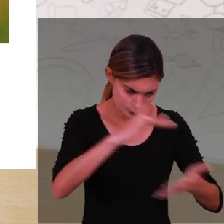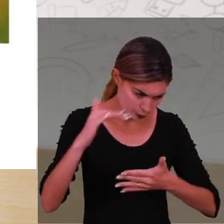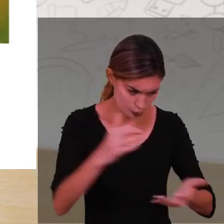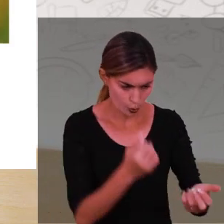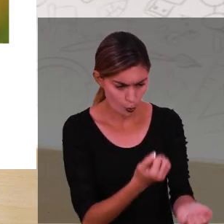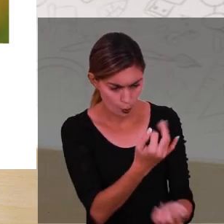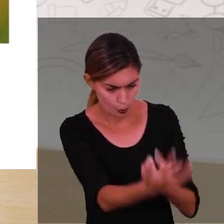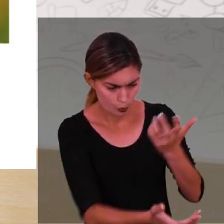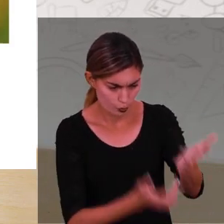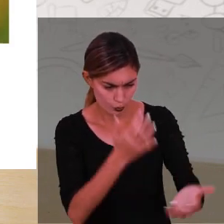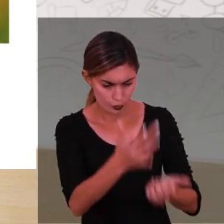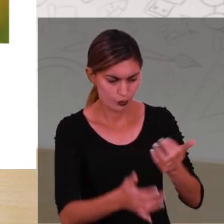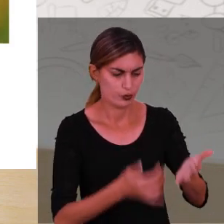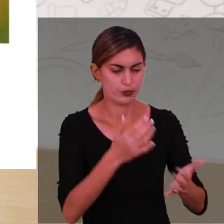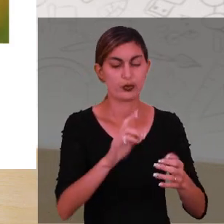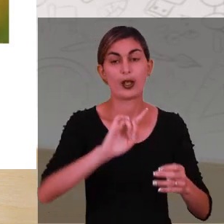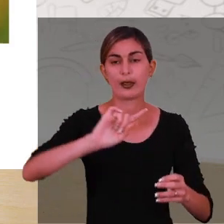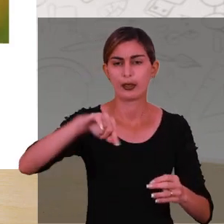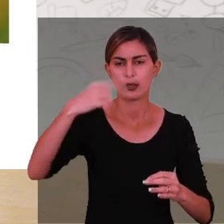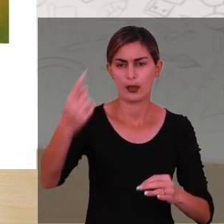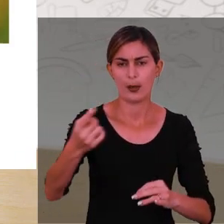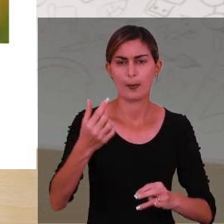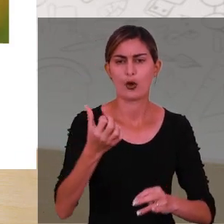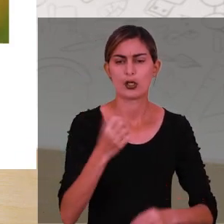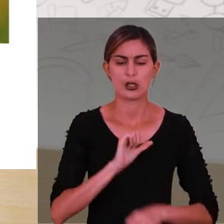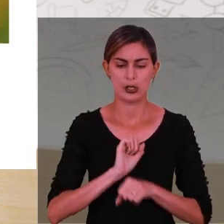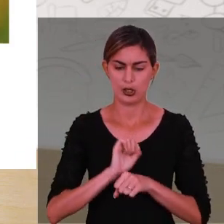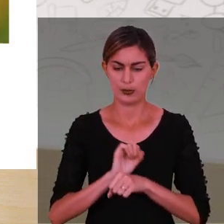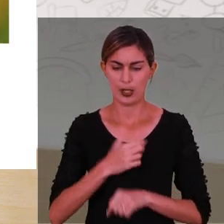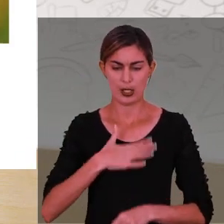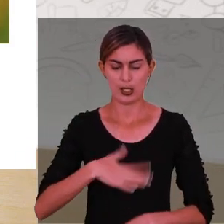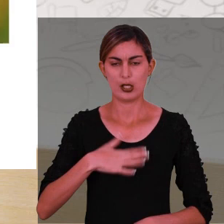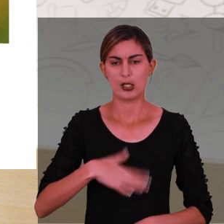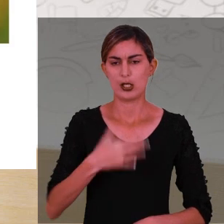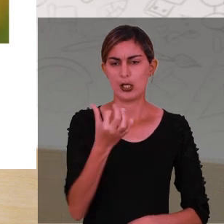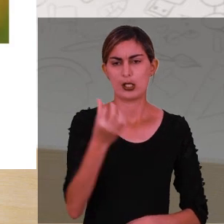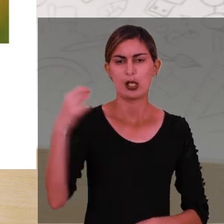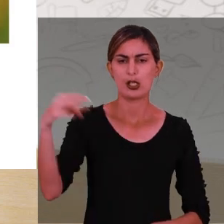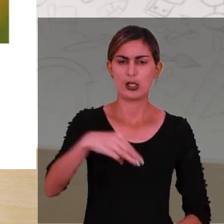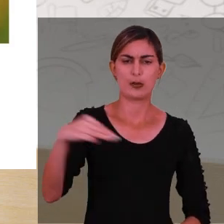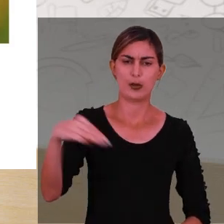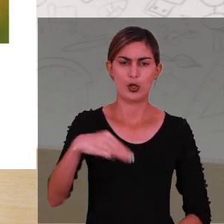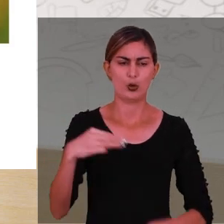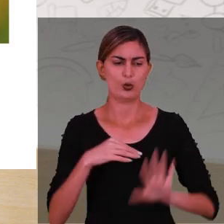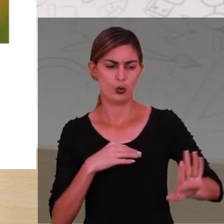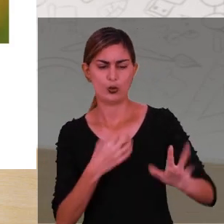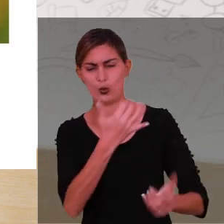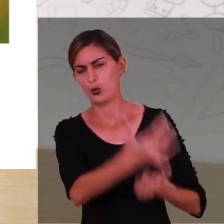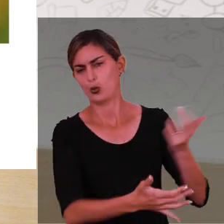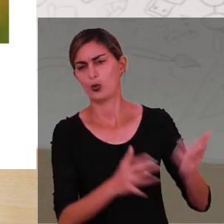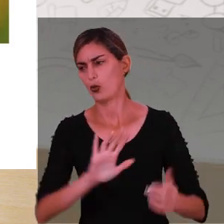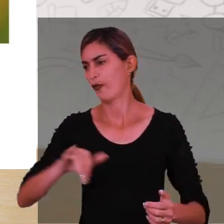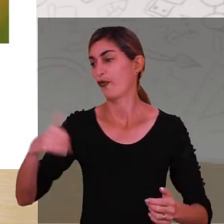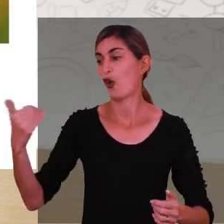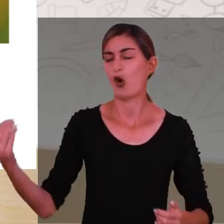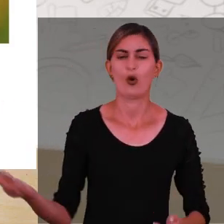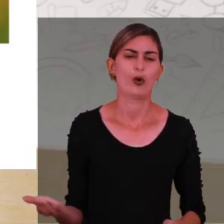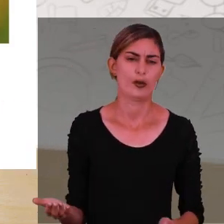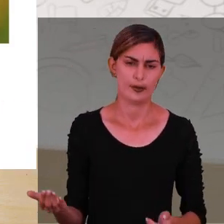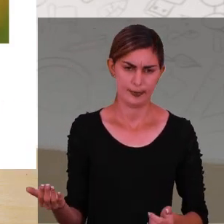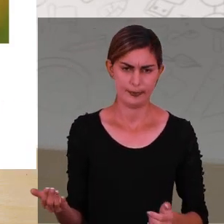para realizar o carregamento deste, em seguida aguarda 6 minutos pelo aquecimento do produto e